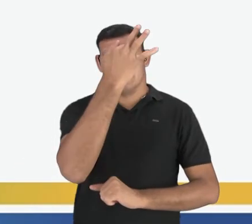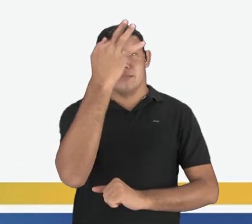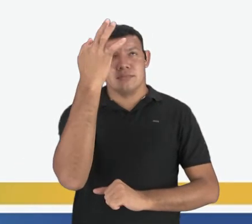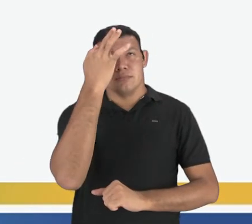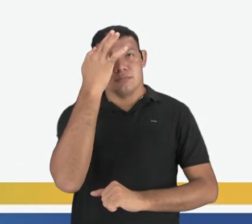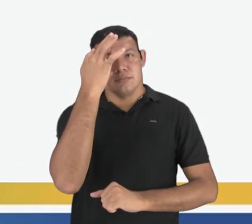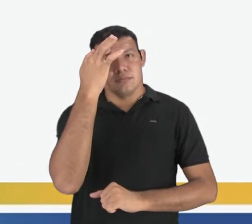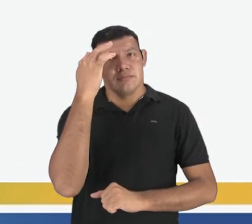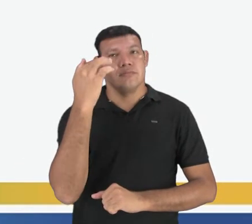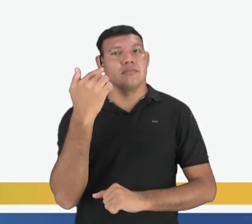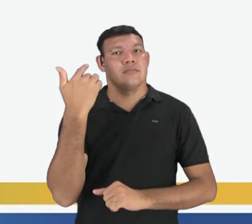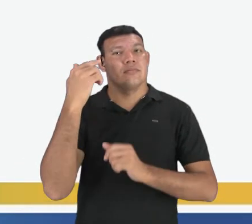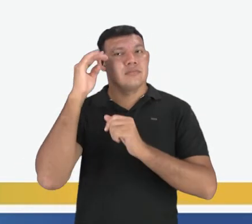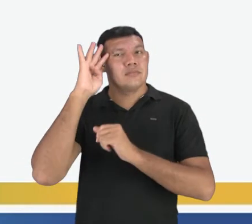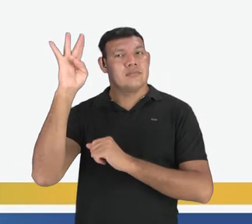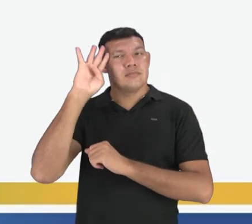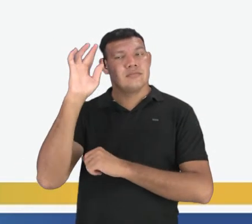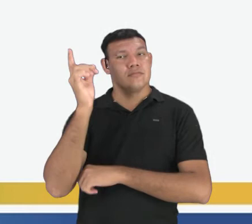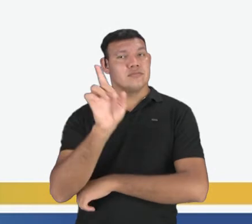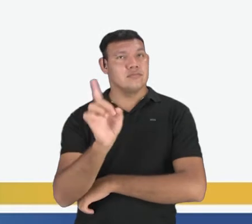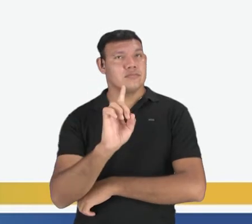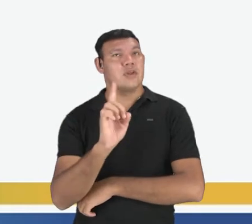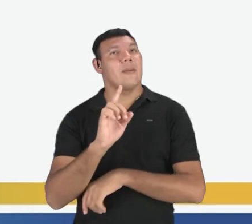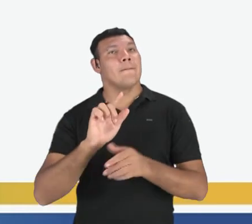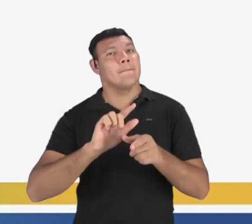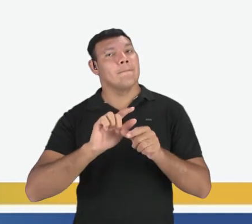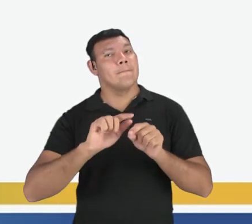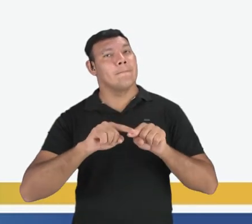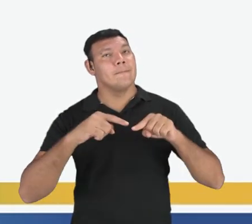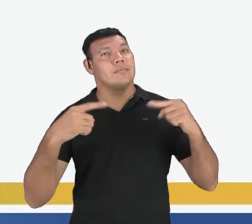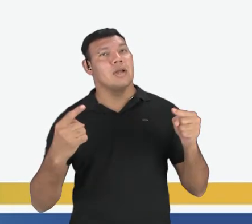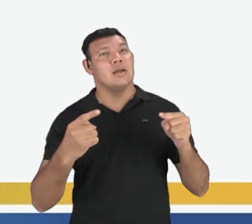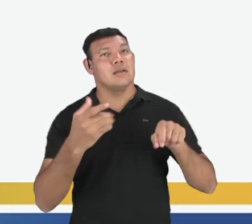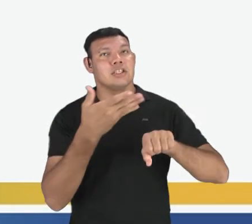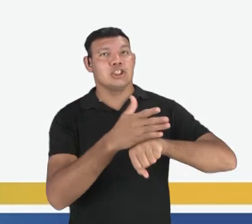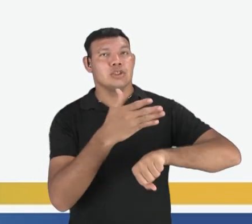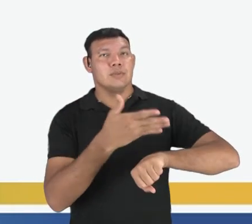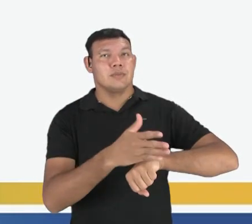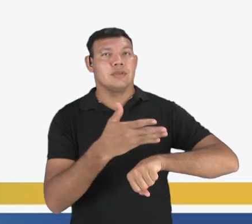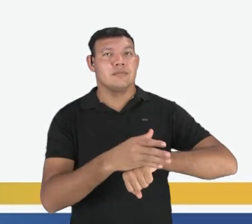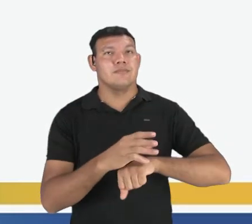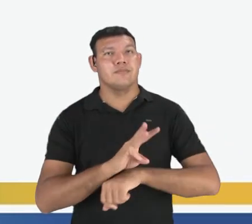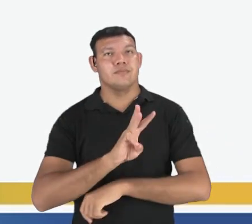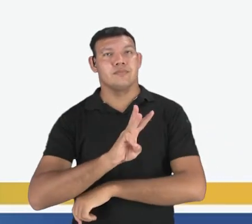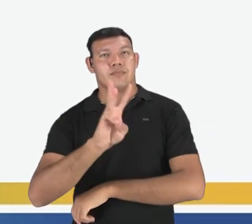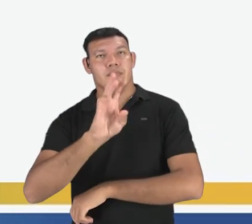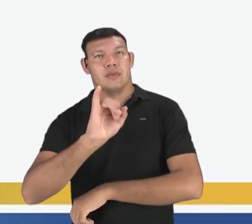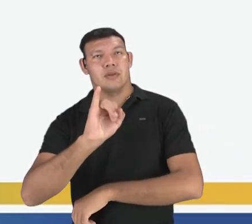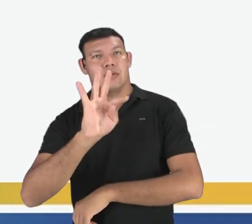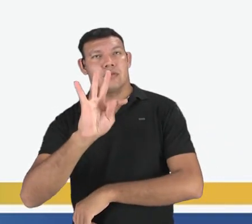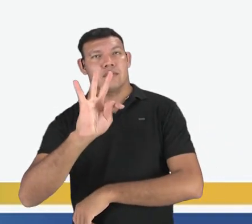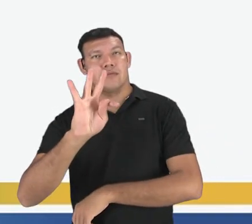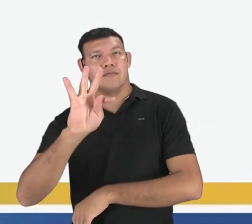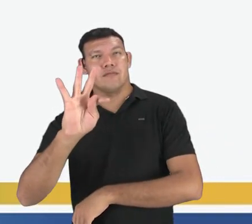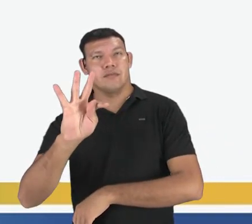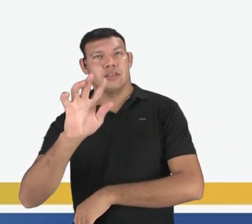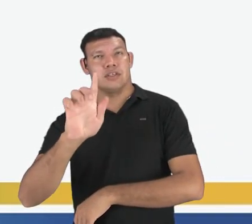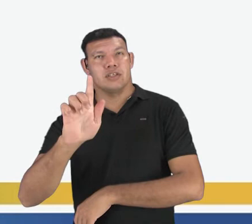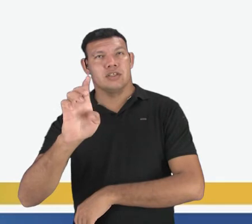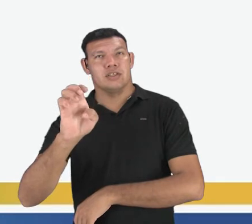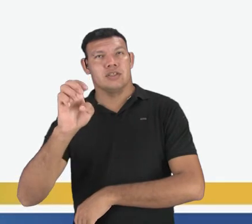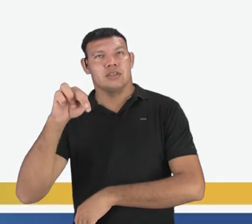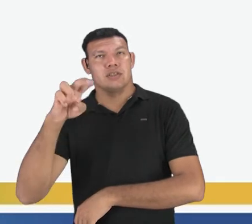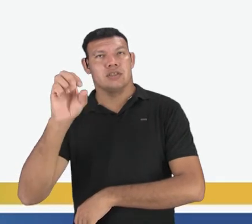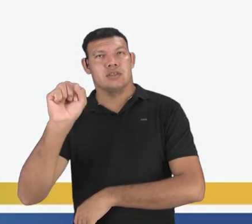A filosofia não é uma teoria, mas uma atividade, segundo Wittgenstein, Ludwig Wittgenstein, na obra